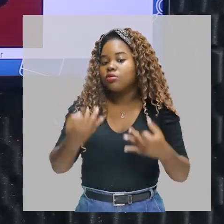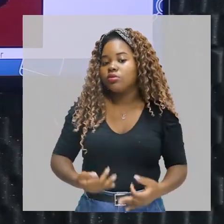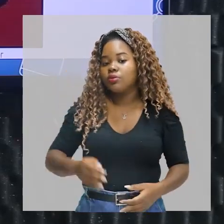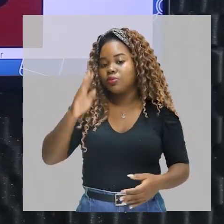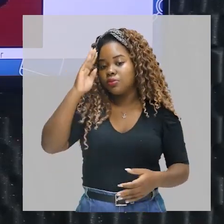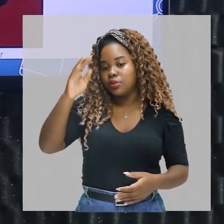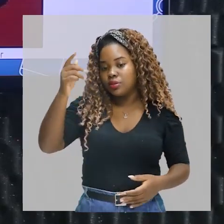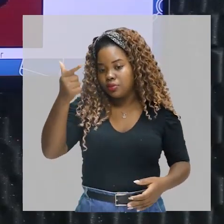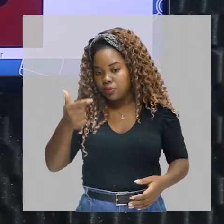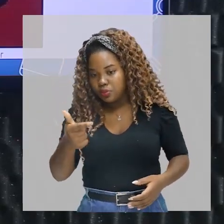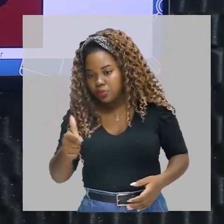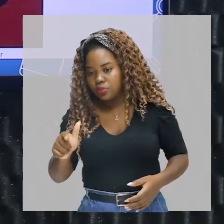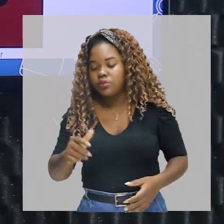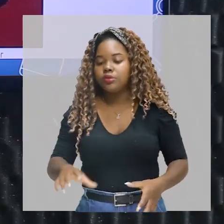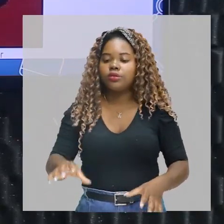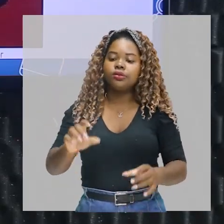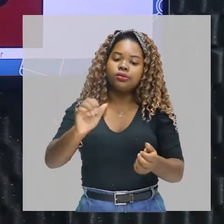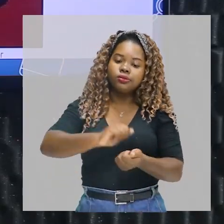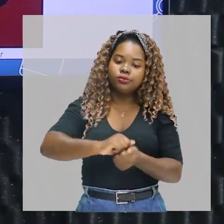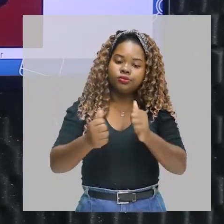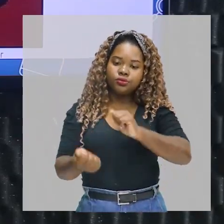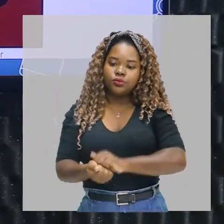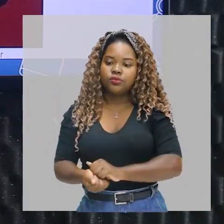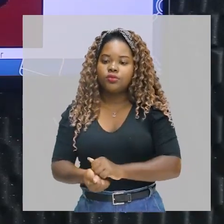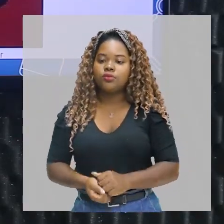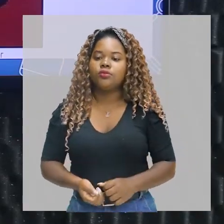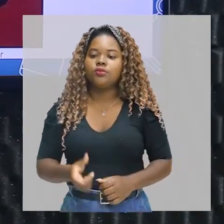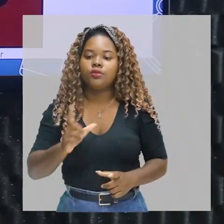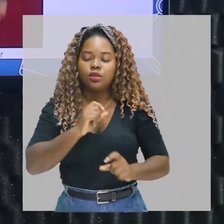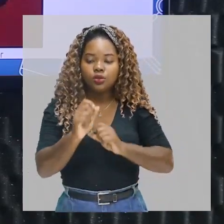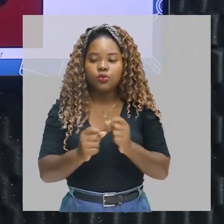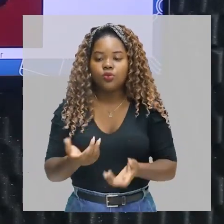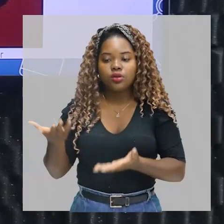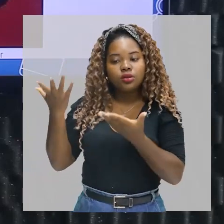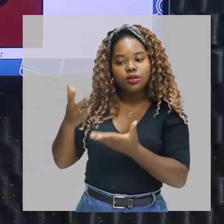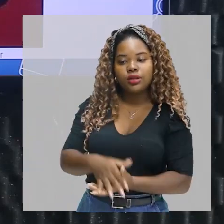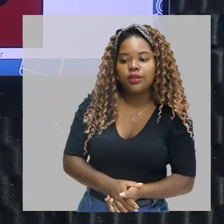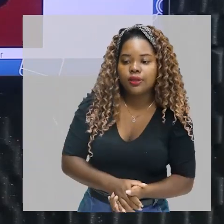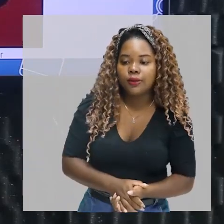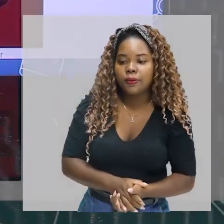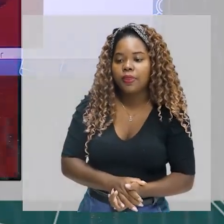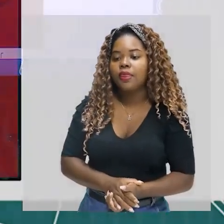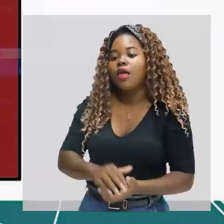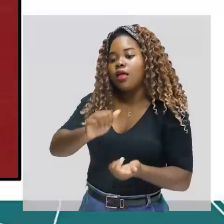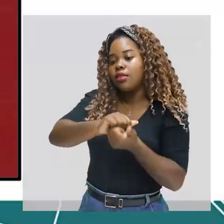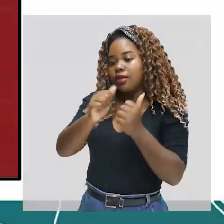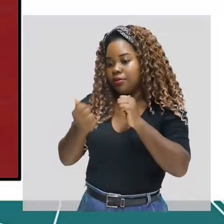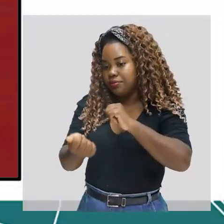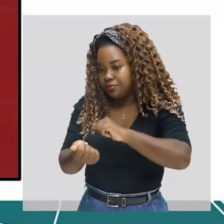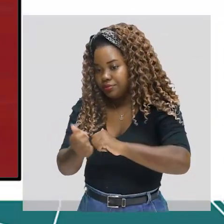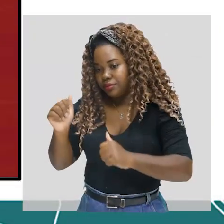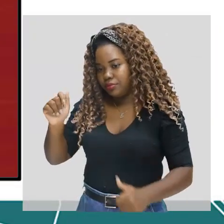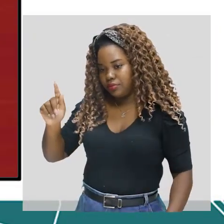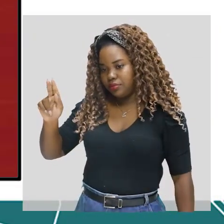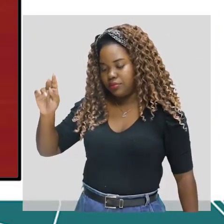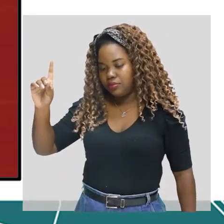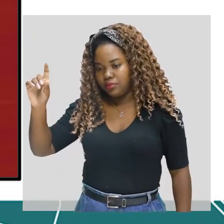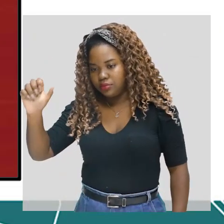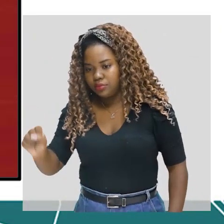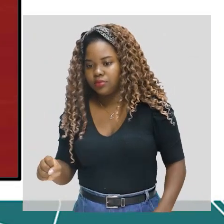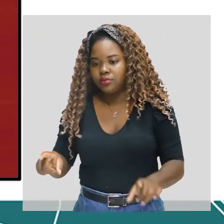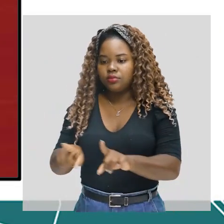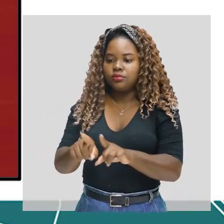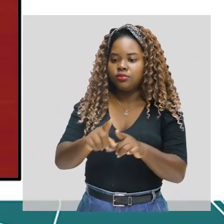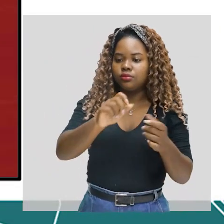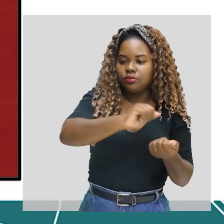adaptação, existem algumas coisinhas que eu tenho que falar para vocês. Eu falo das adaptações agudas e eu falo